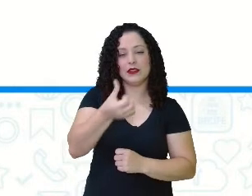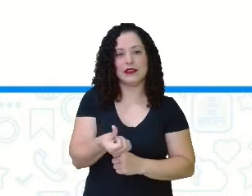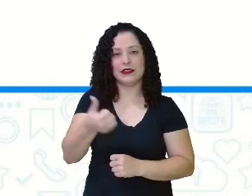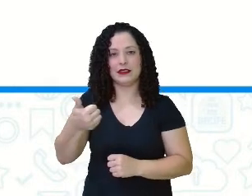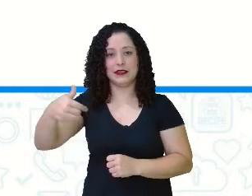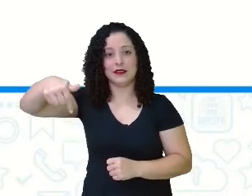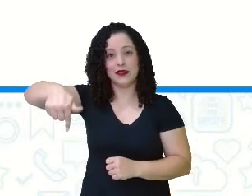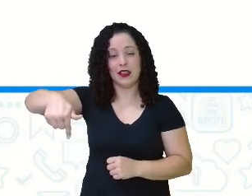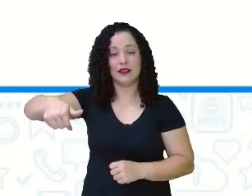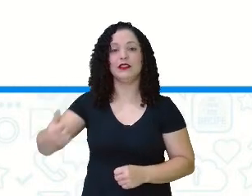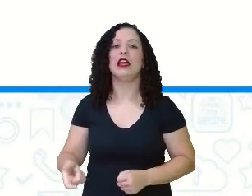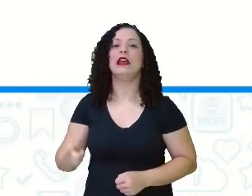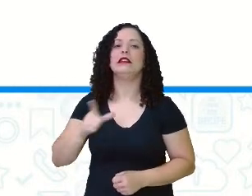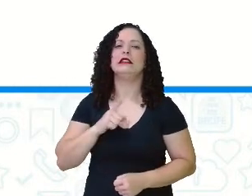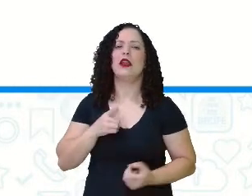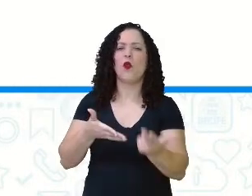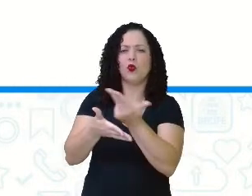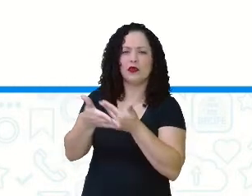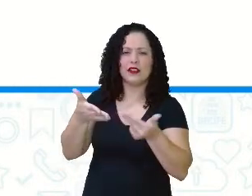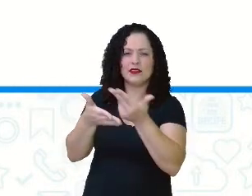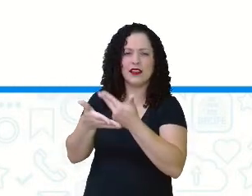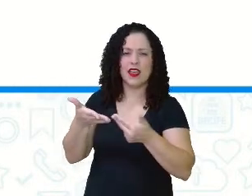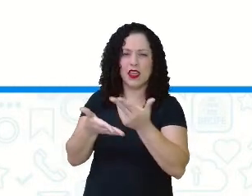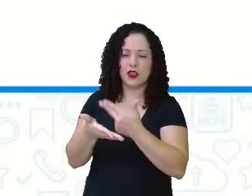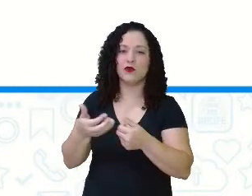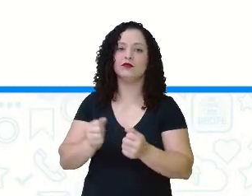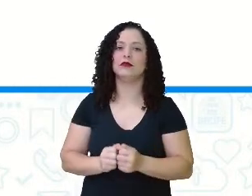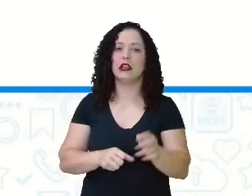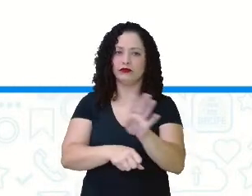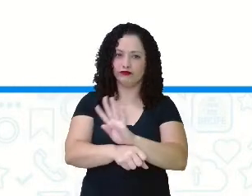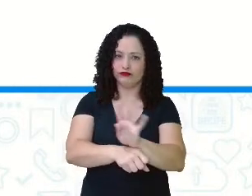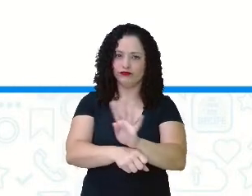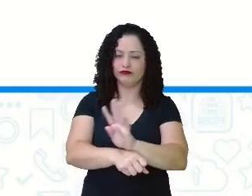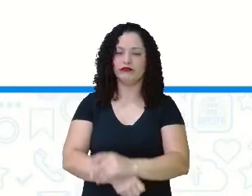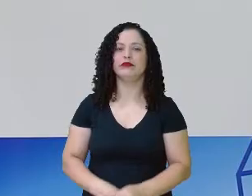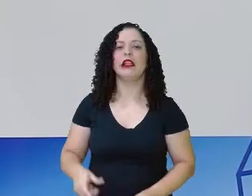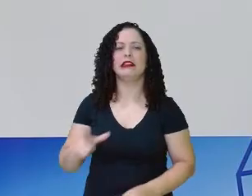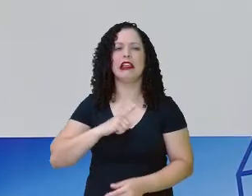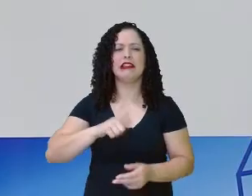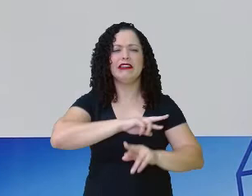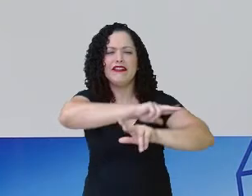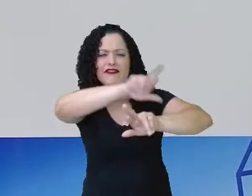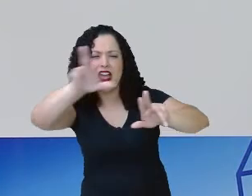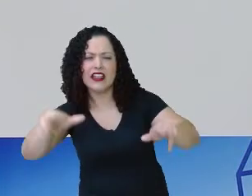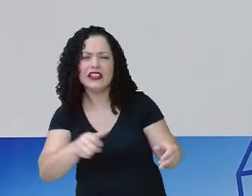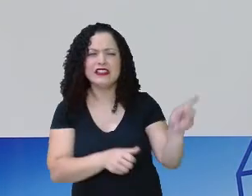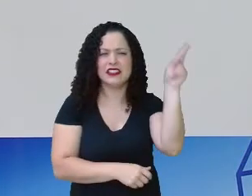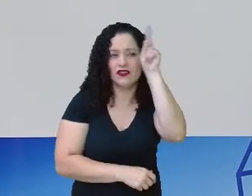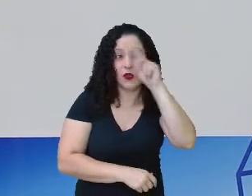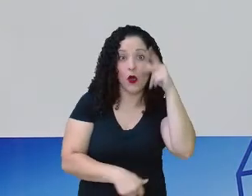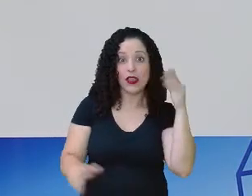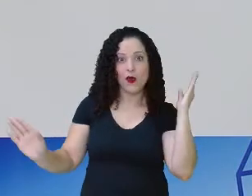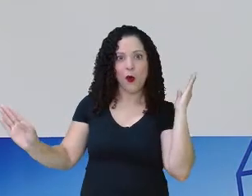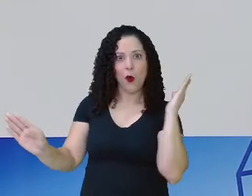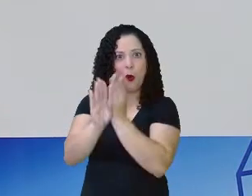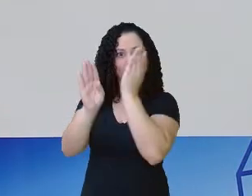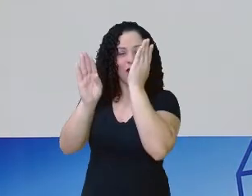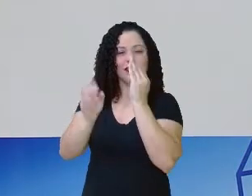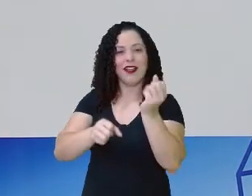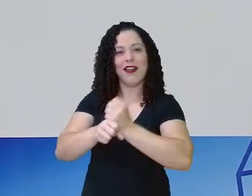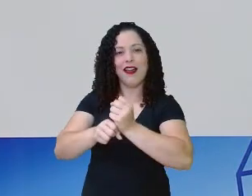feita para um desenho animado. Então, os produtores desse desenho animado foram pesquisando várias versões e eles encontraram uma do ano